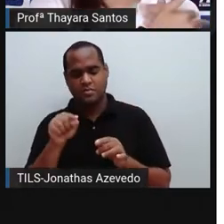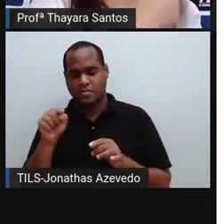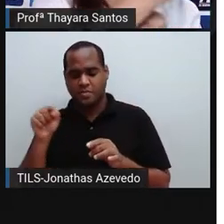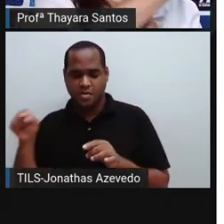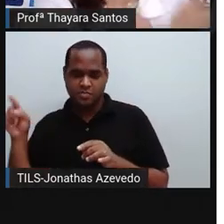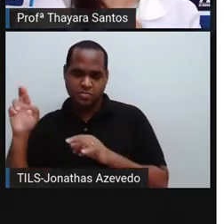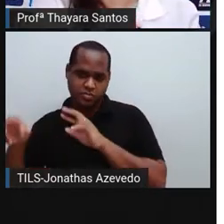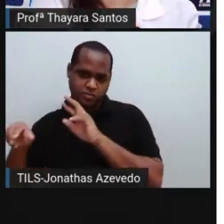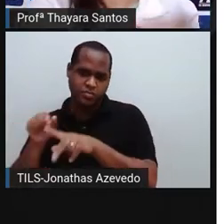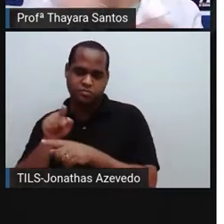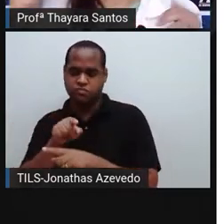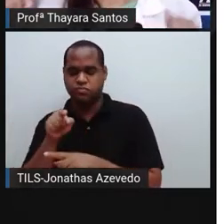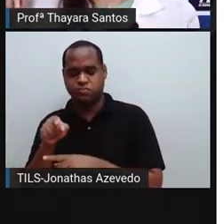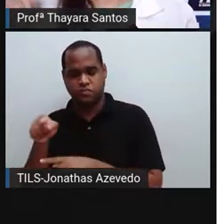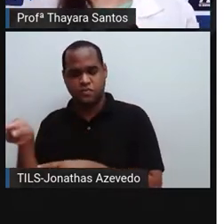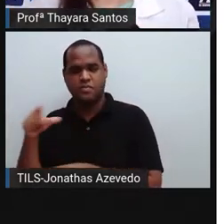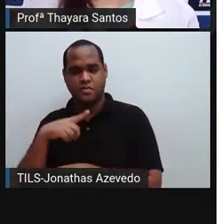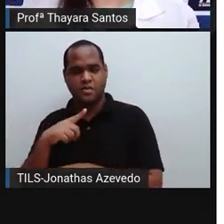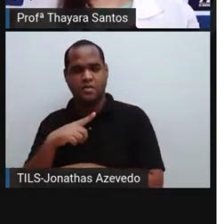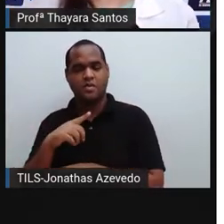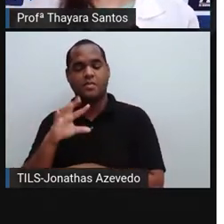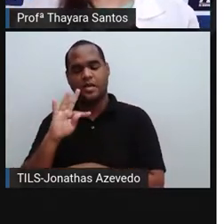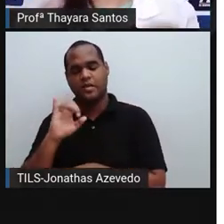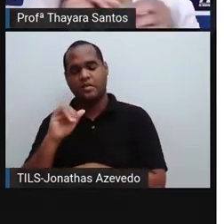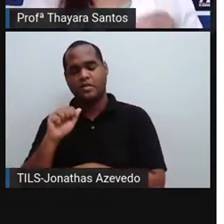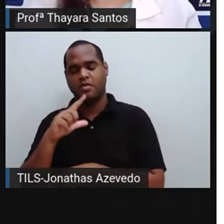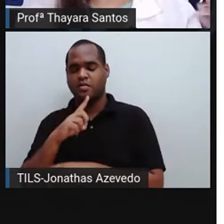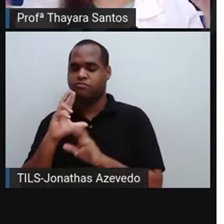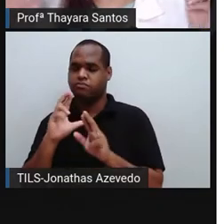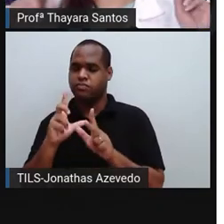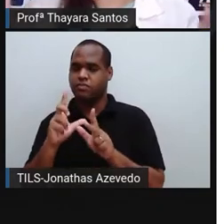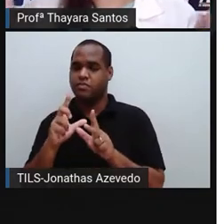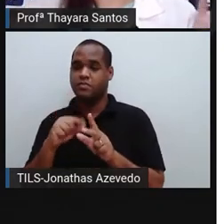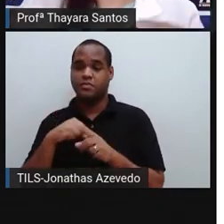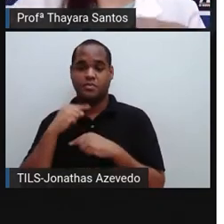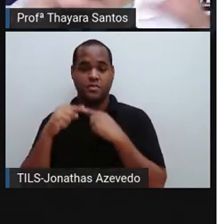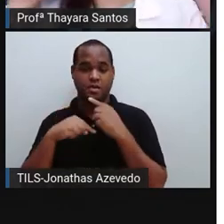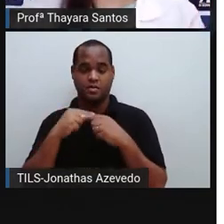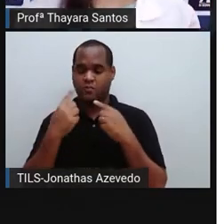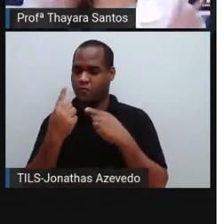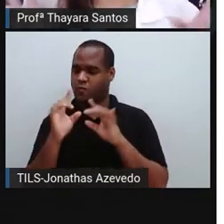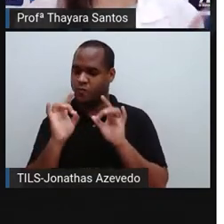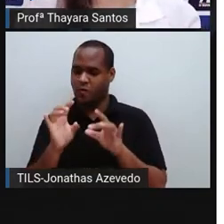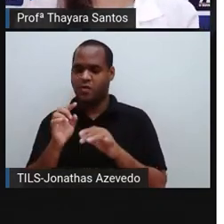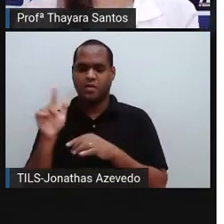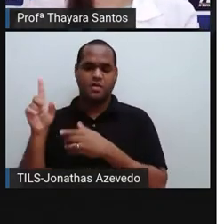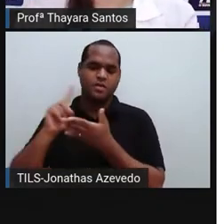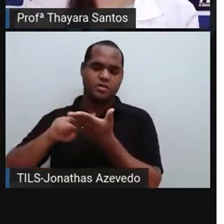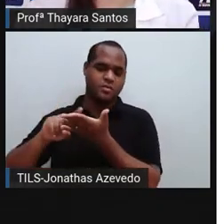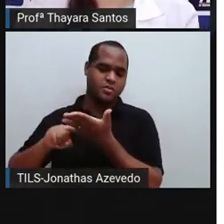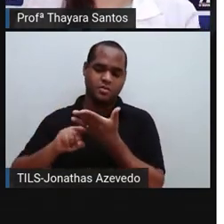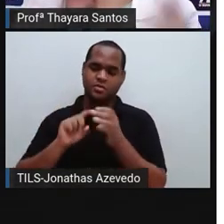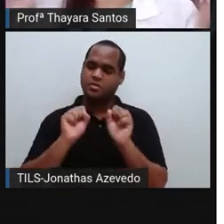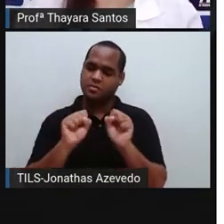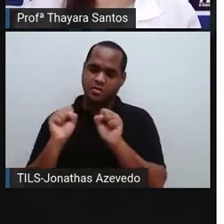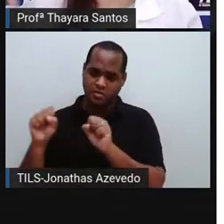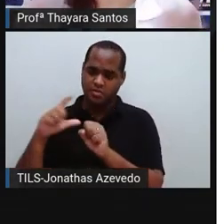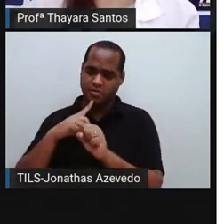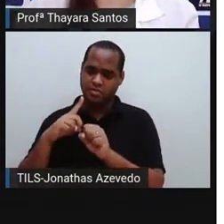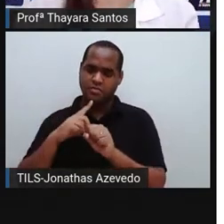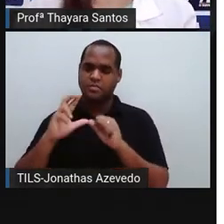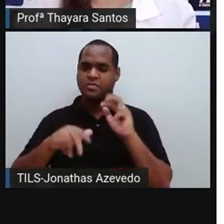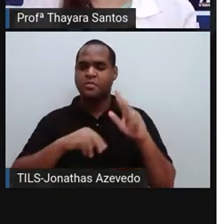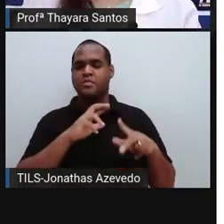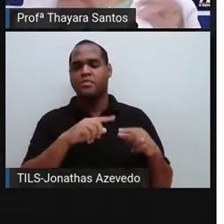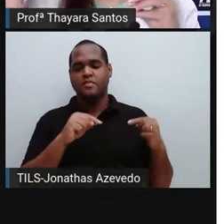come o outro, que come o outro. No caso da teia, não. A gente não tem um fluxo único. A gente tem várias combinações possíveis ali, porque são várias